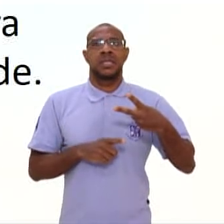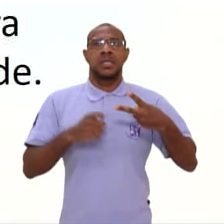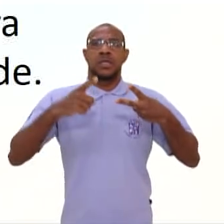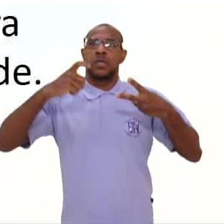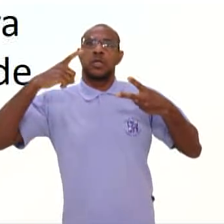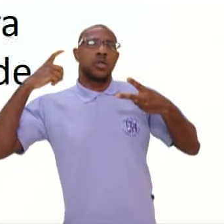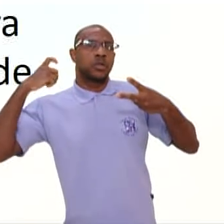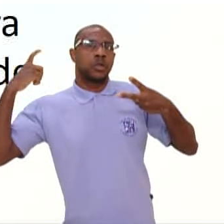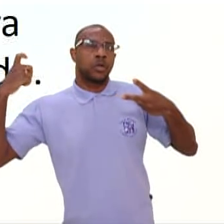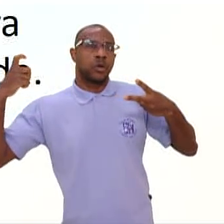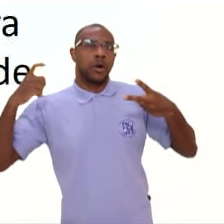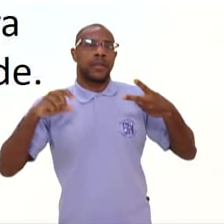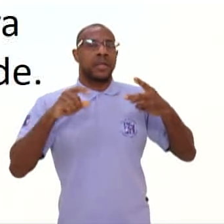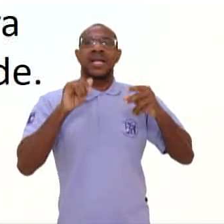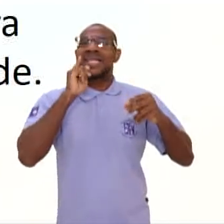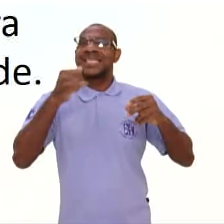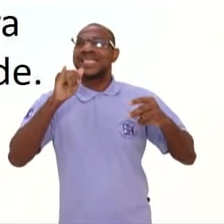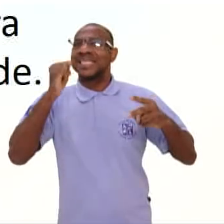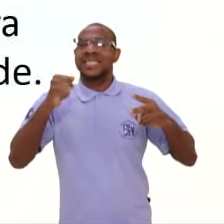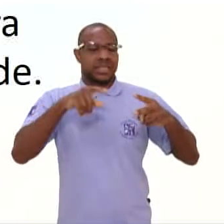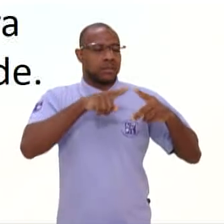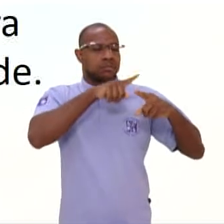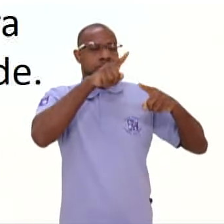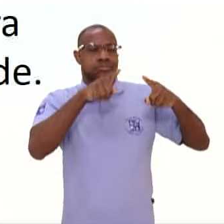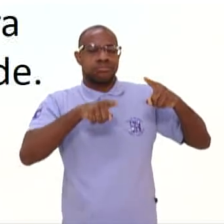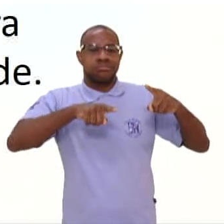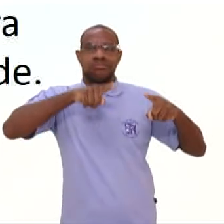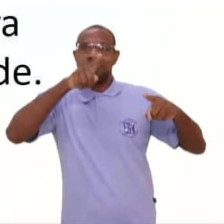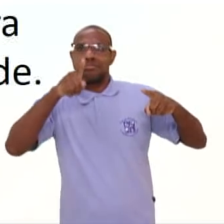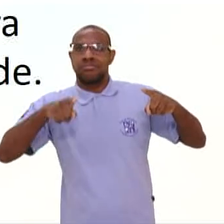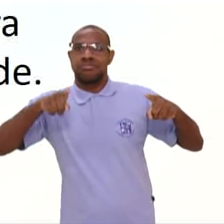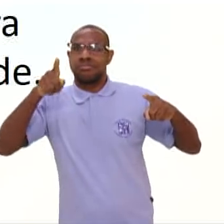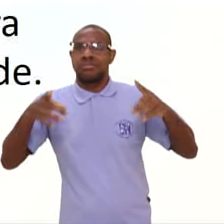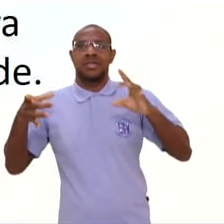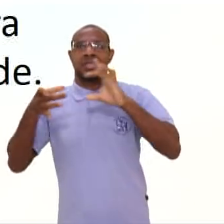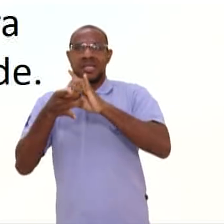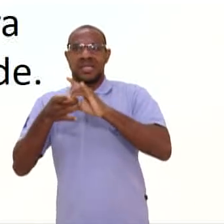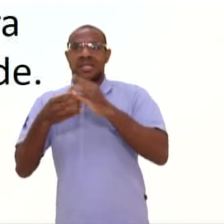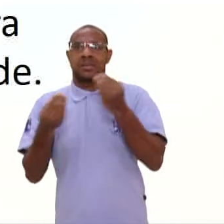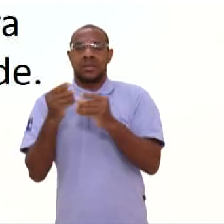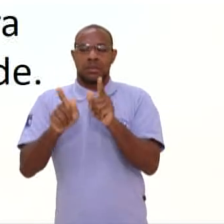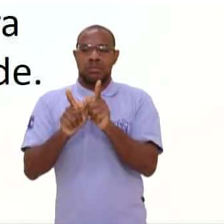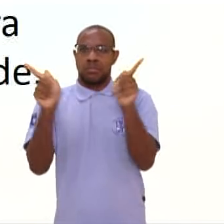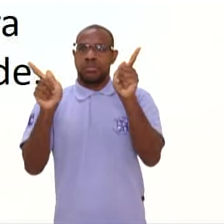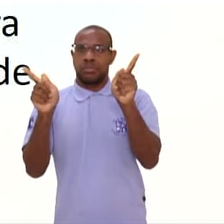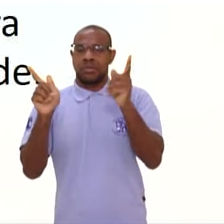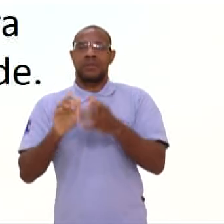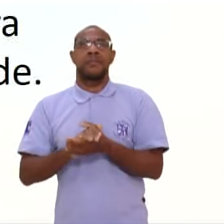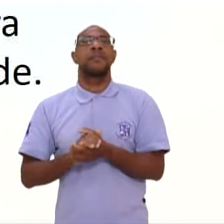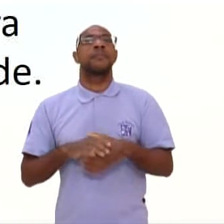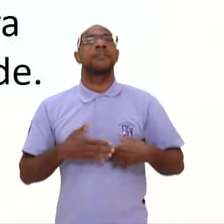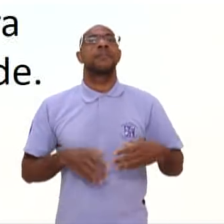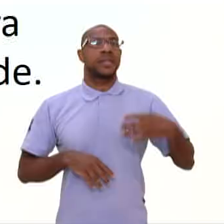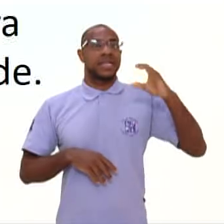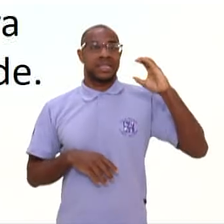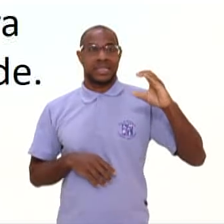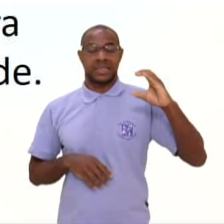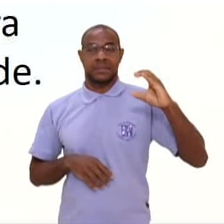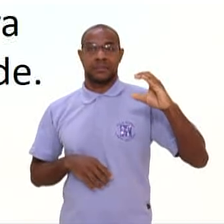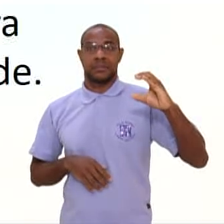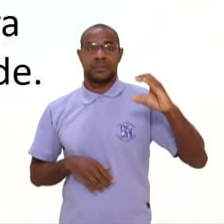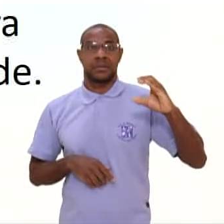que transportam energia e entram em ressonância com os elétrons das antenas desses equipamentos. Letra